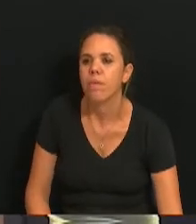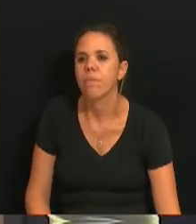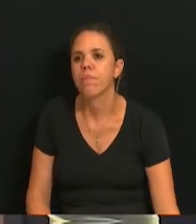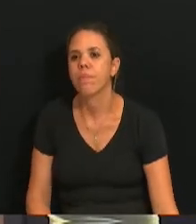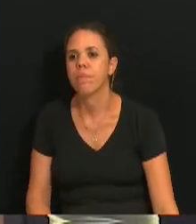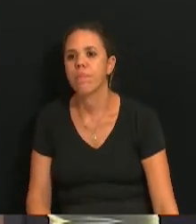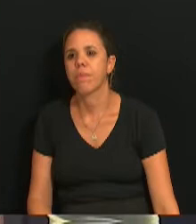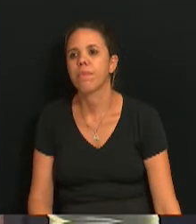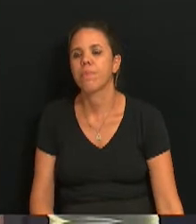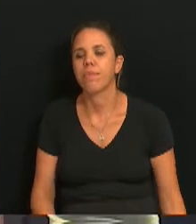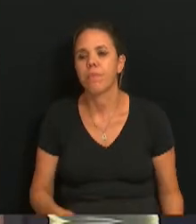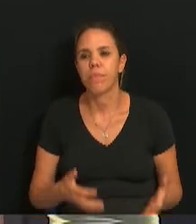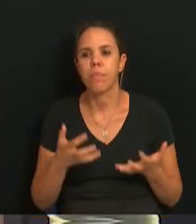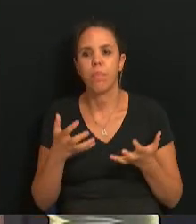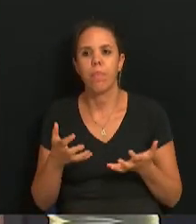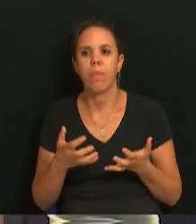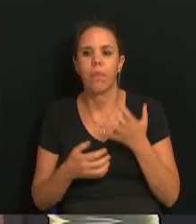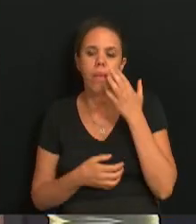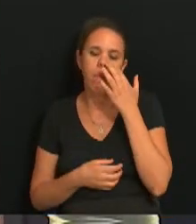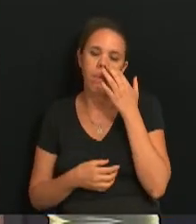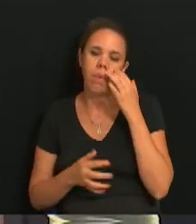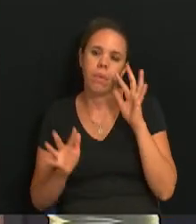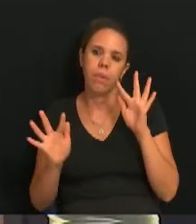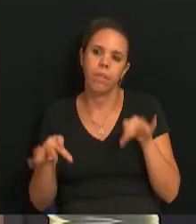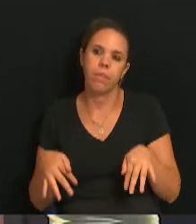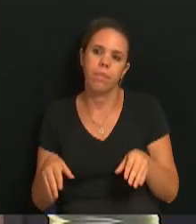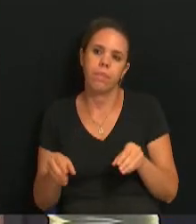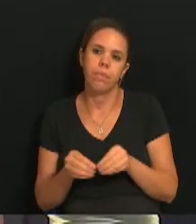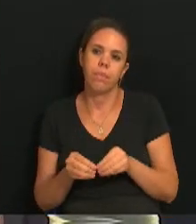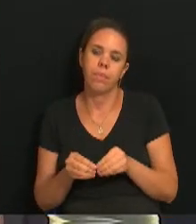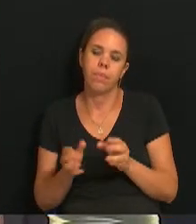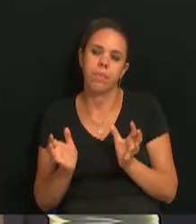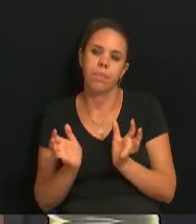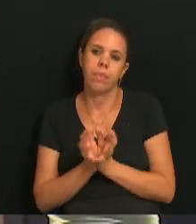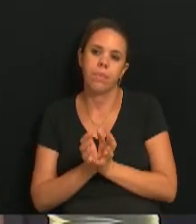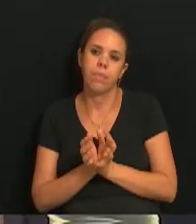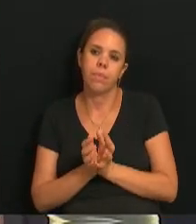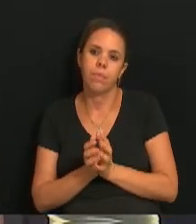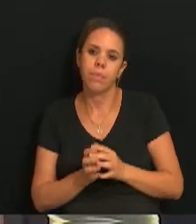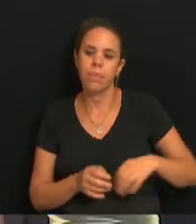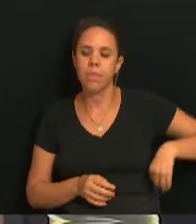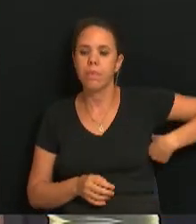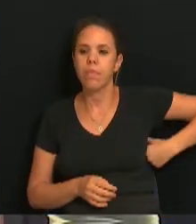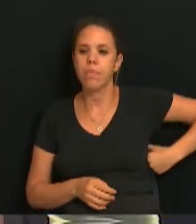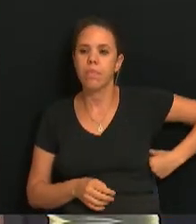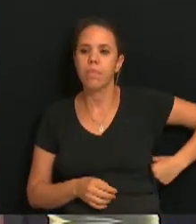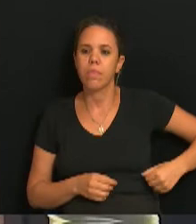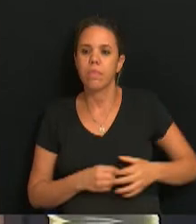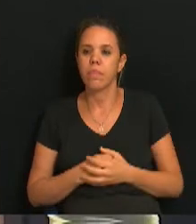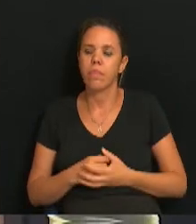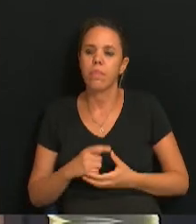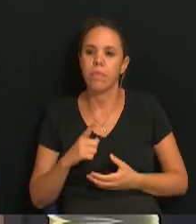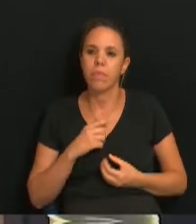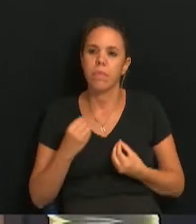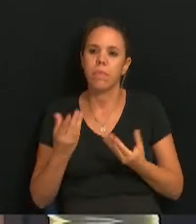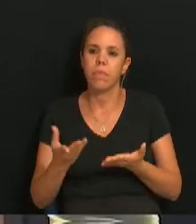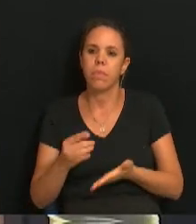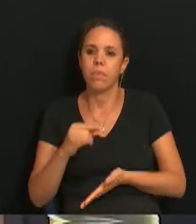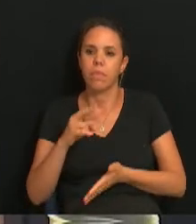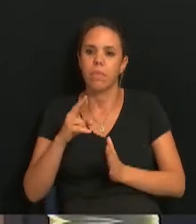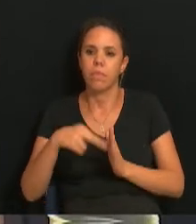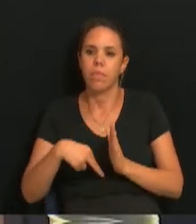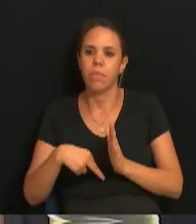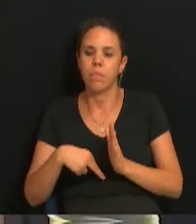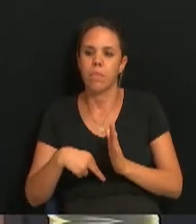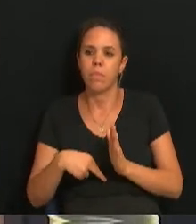gente pretende, quando finalizar essa comissão, a gente pretende entregar esse relatório para